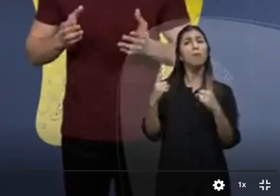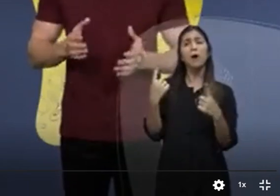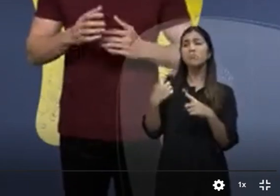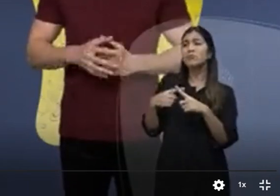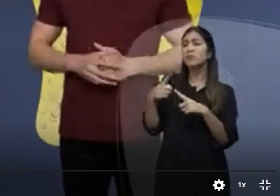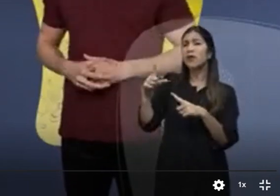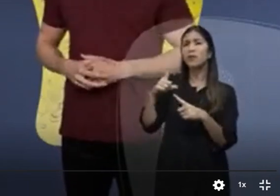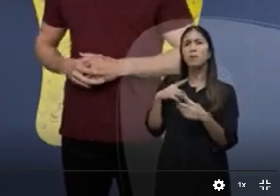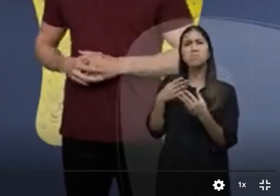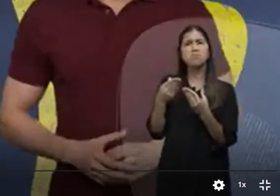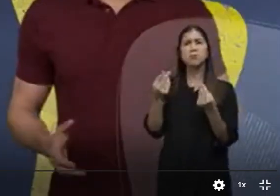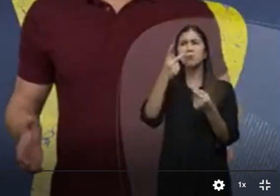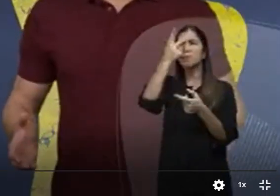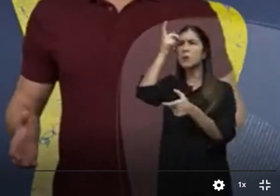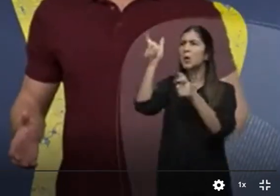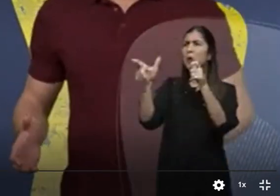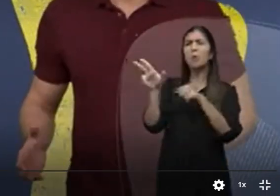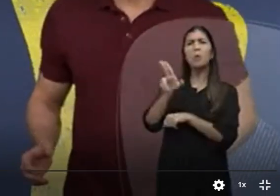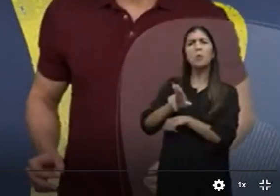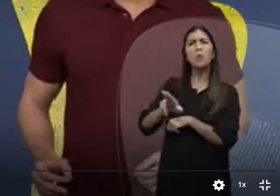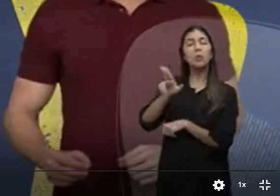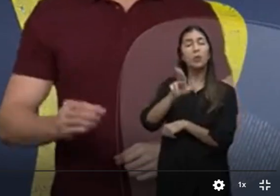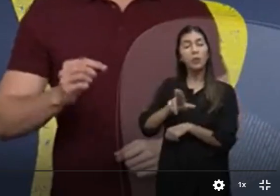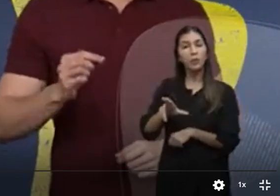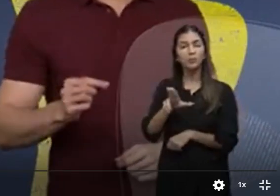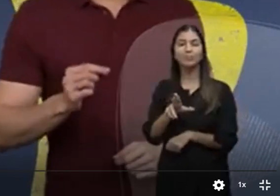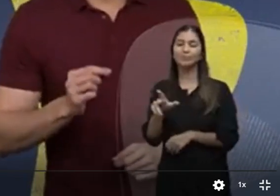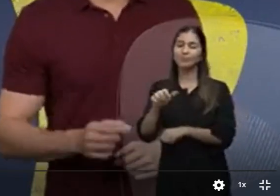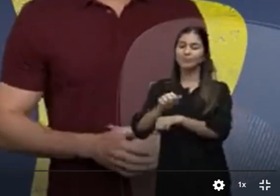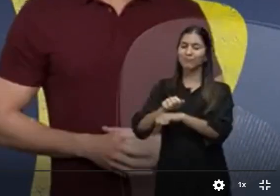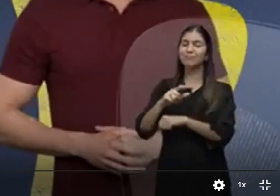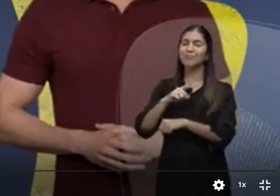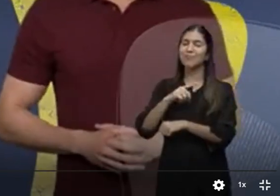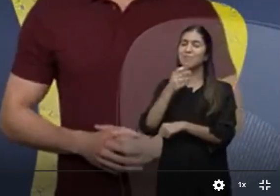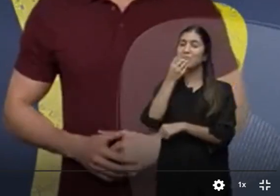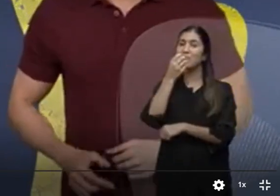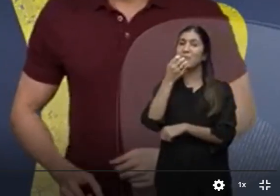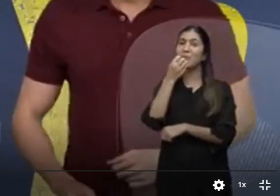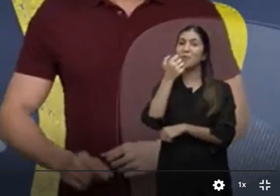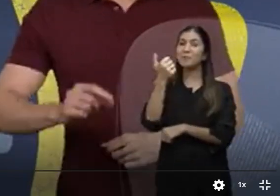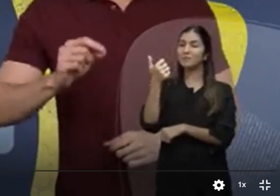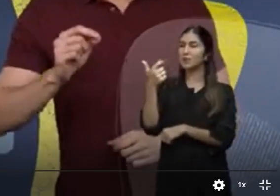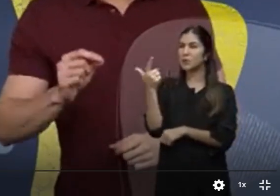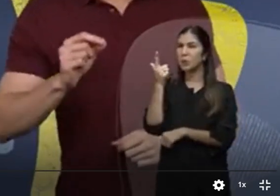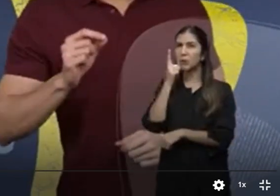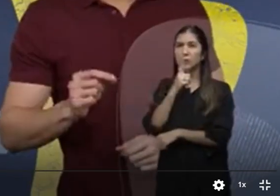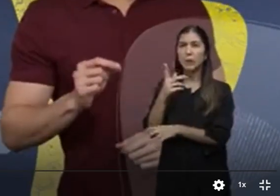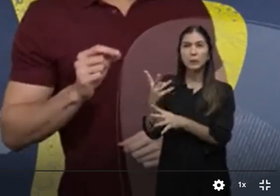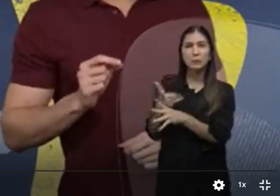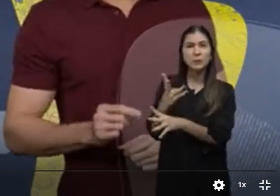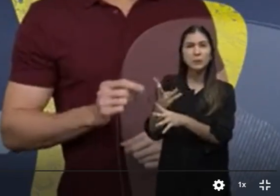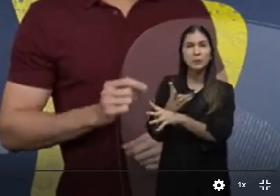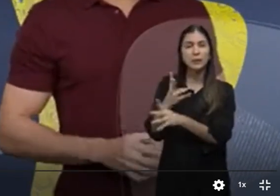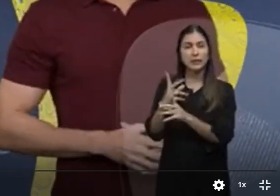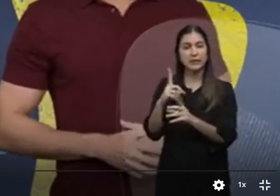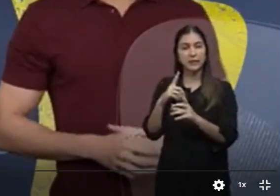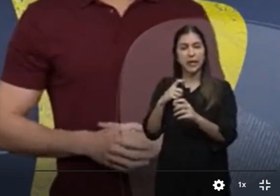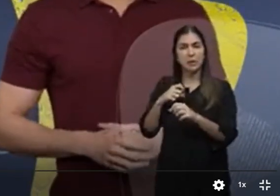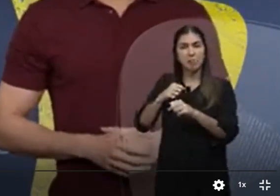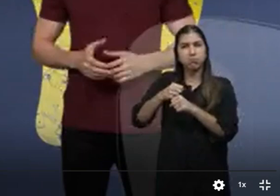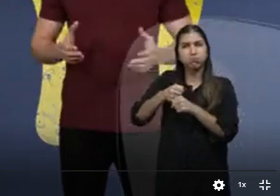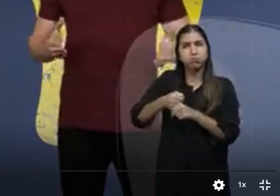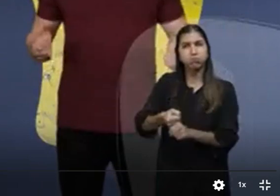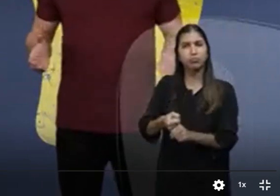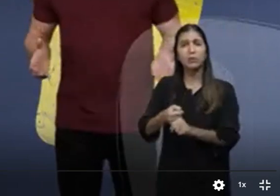que ele é tão popular? Bom, o concreto tem uma grande vantagem. Ele resiste muito bem aos esforços de